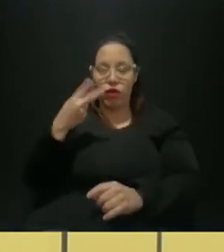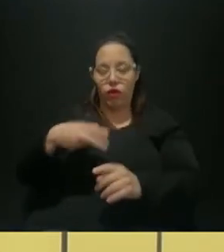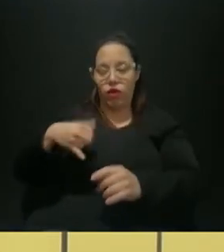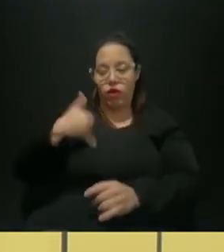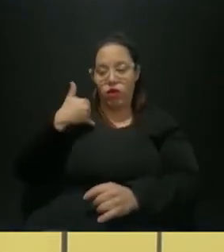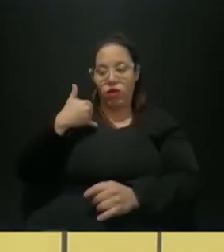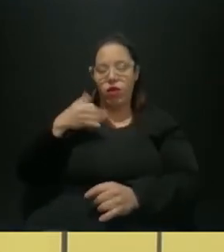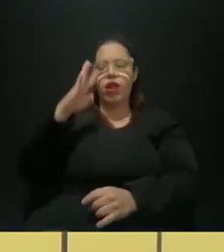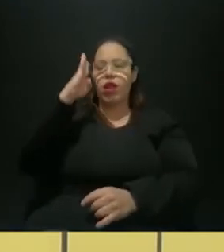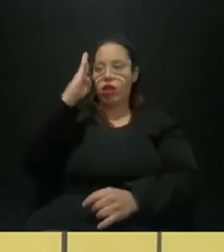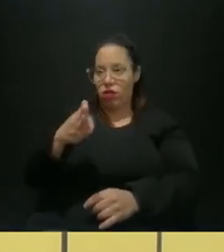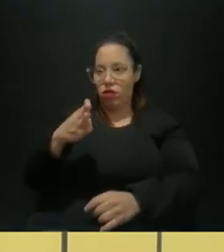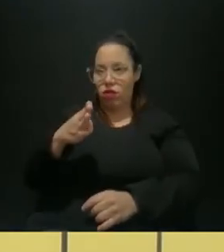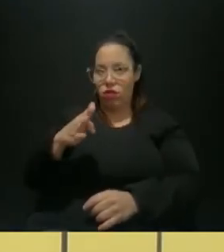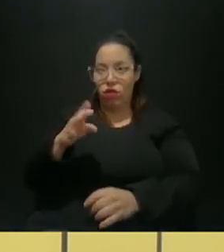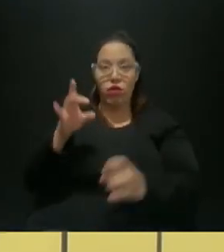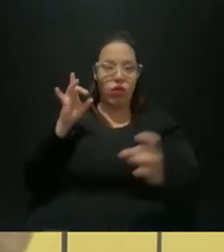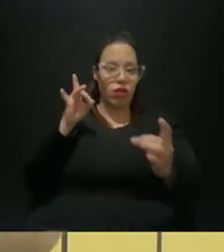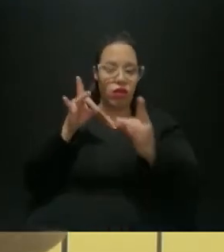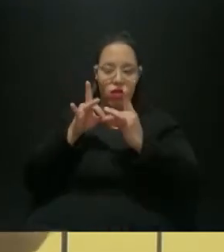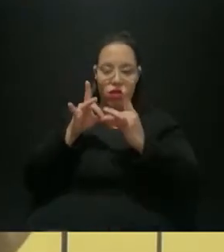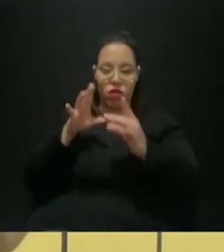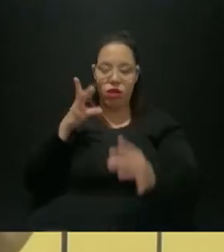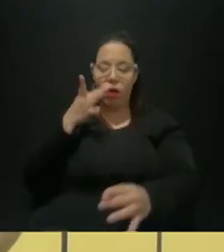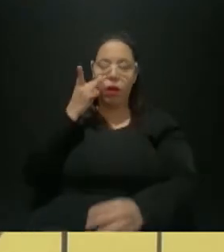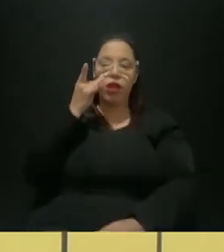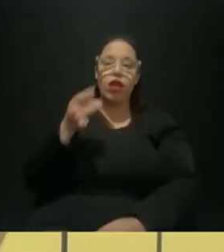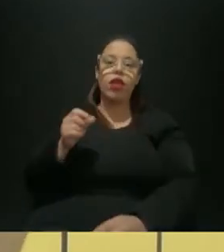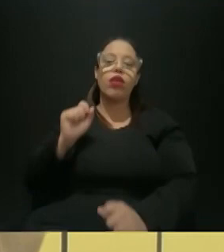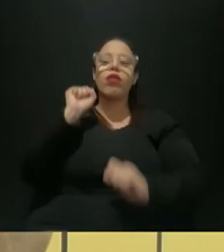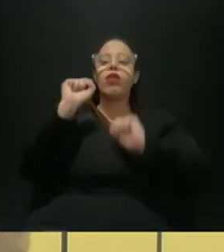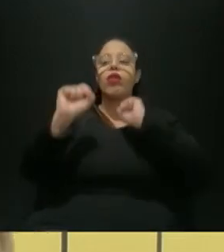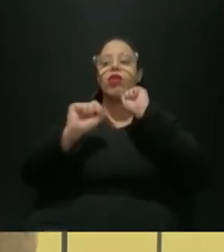estar atento para ver como é que essas crianças estão, como é que elas têm de carinho, de